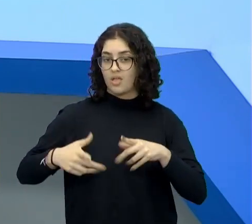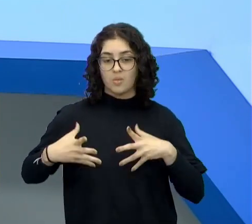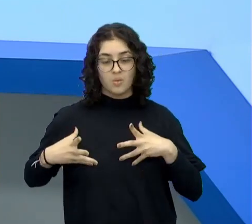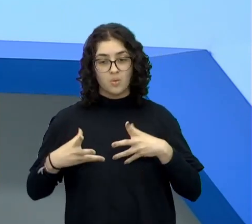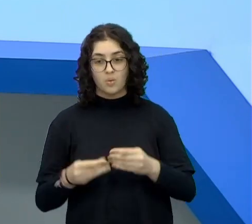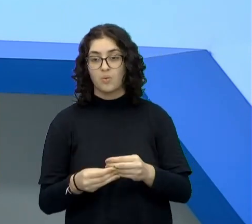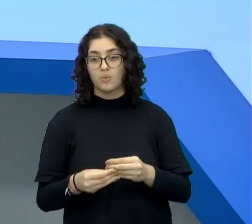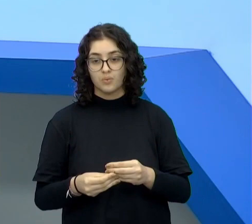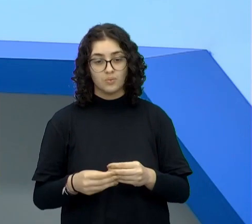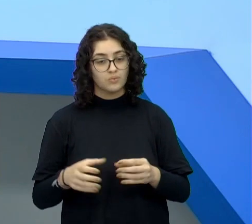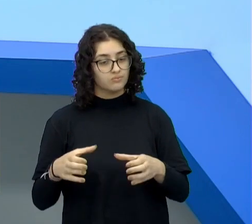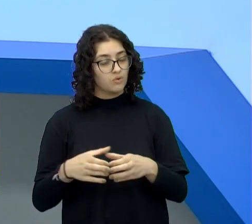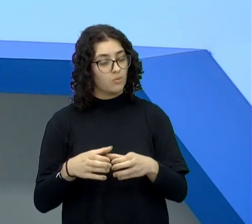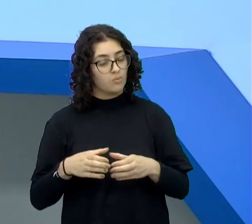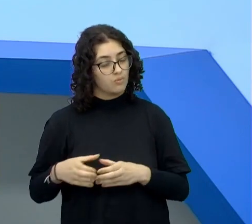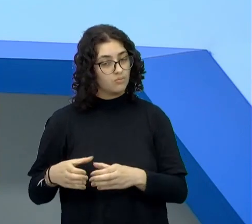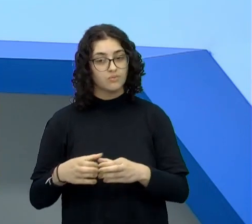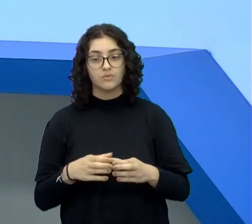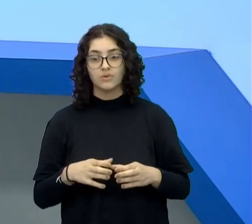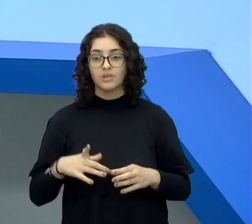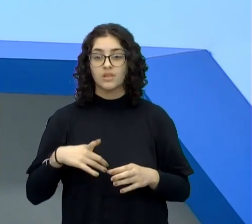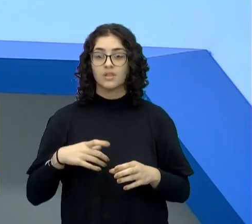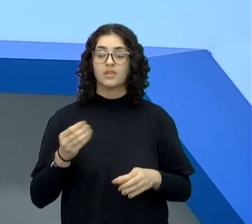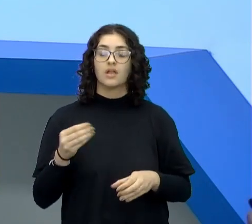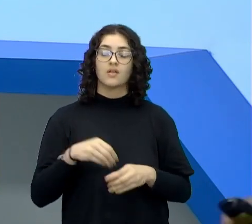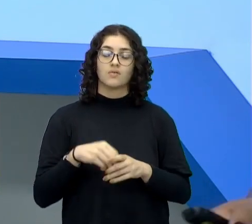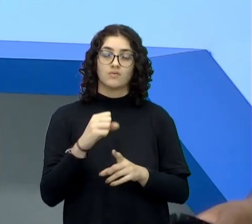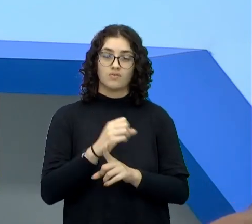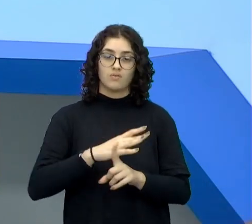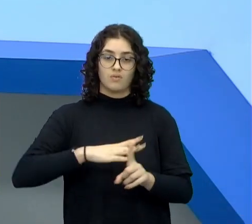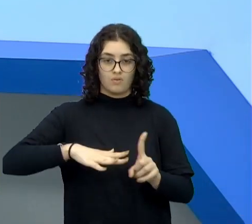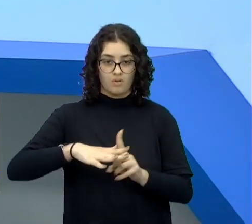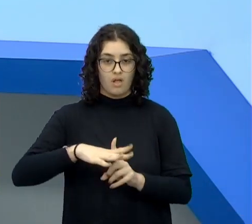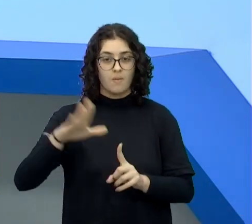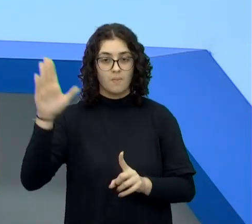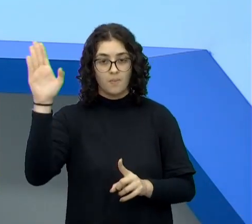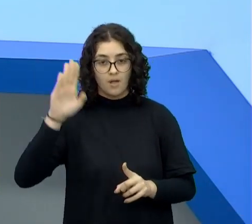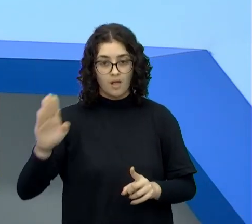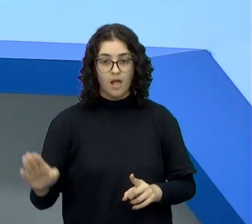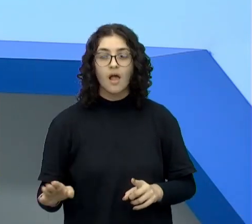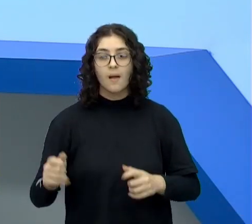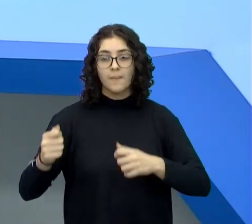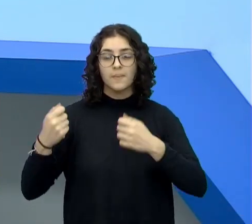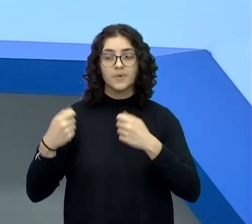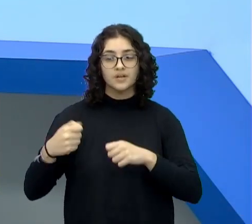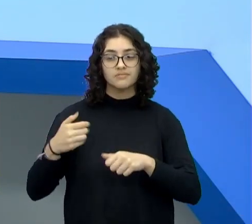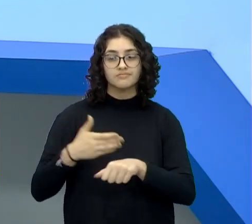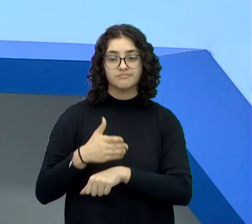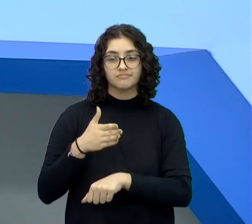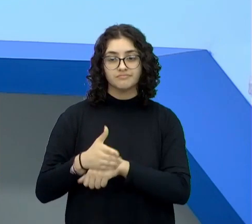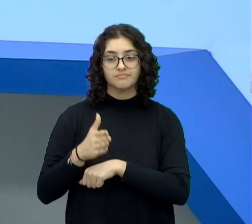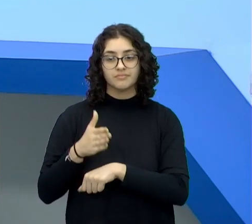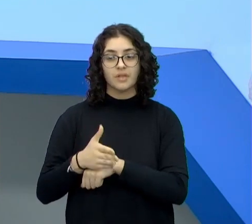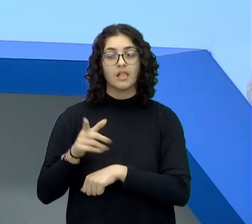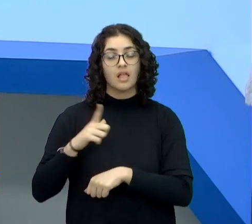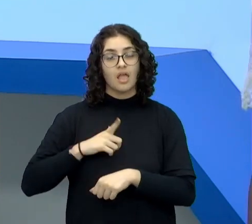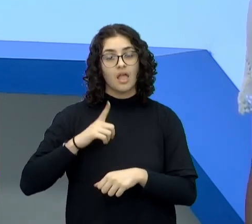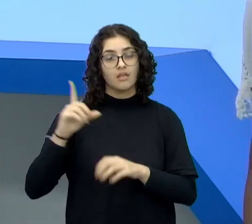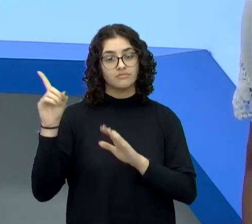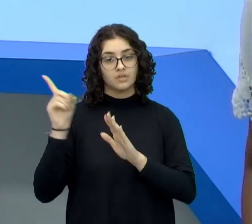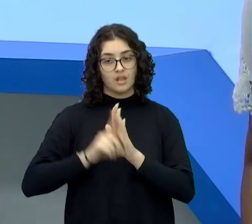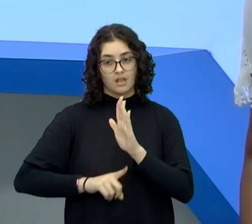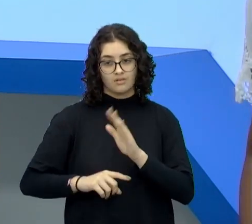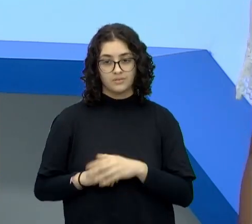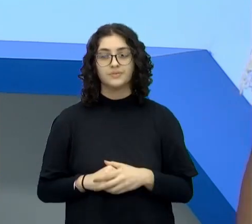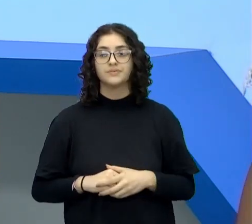todos os grupos, né, da sociedade brasileira, eles devem participar e têm esse direito, tudo bem?